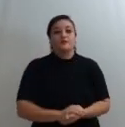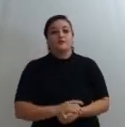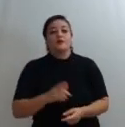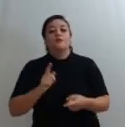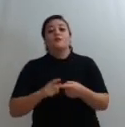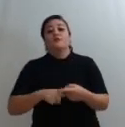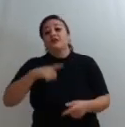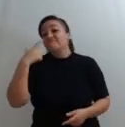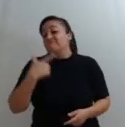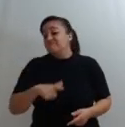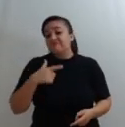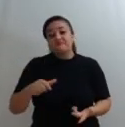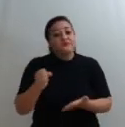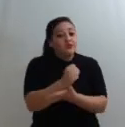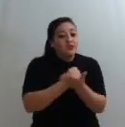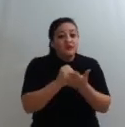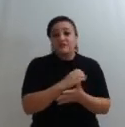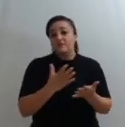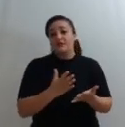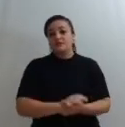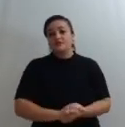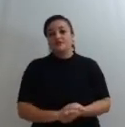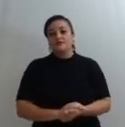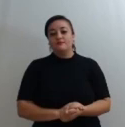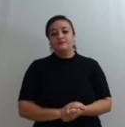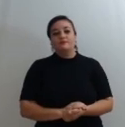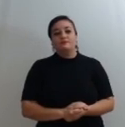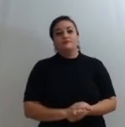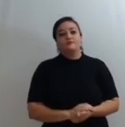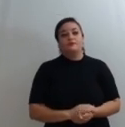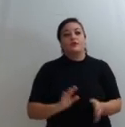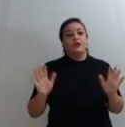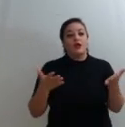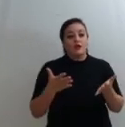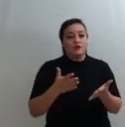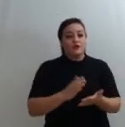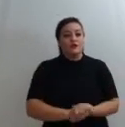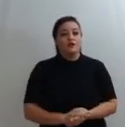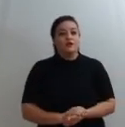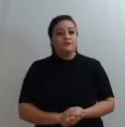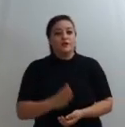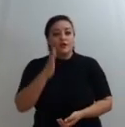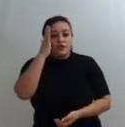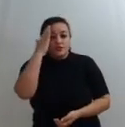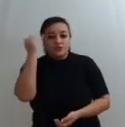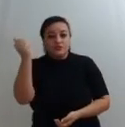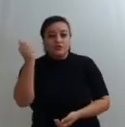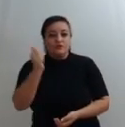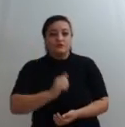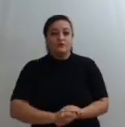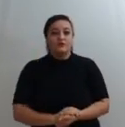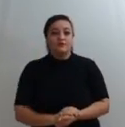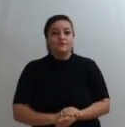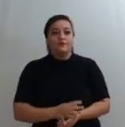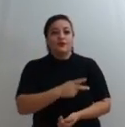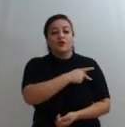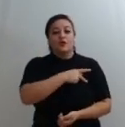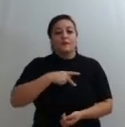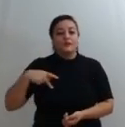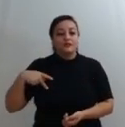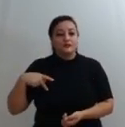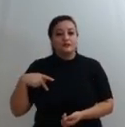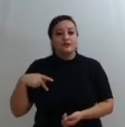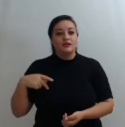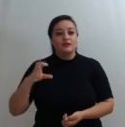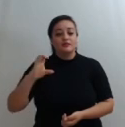fundamentação. E agora há pouco soube que o presidente do CNJ,